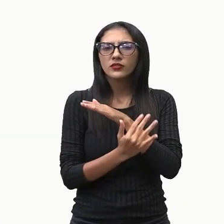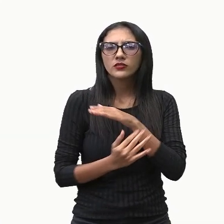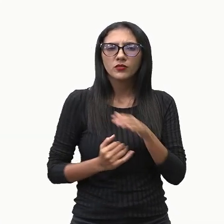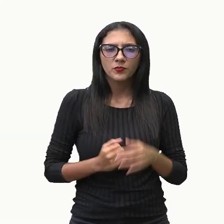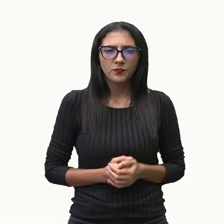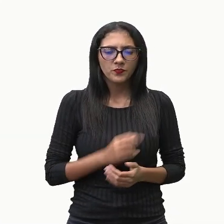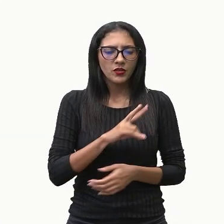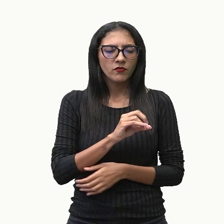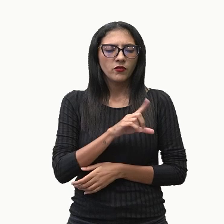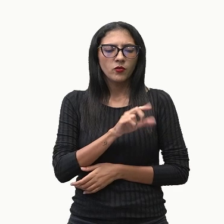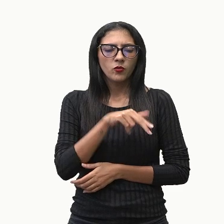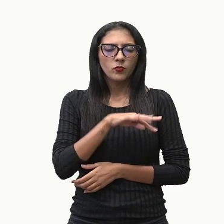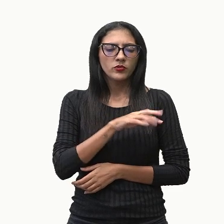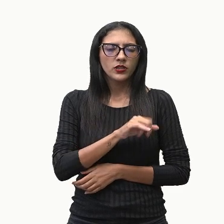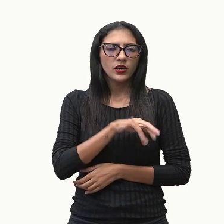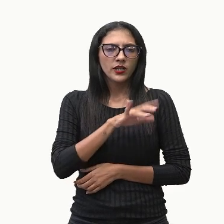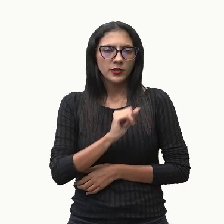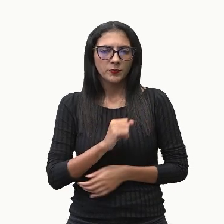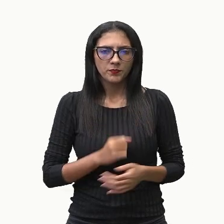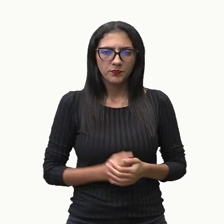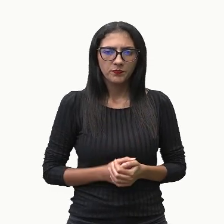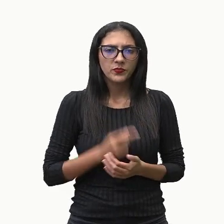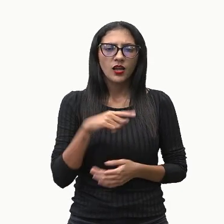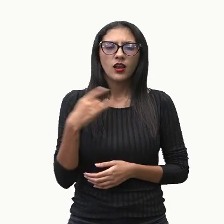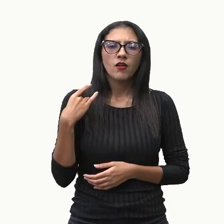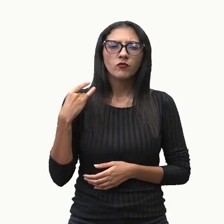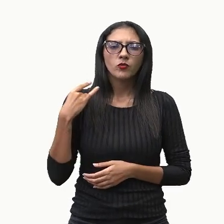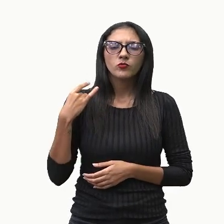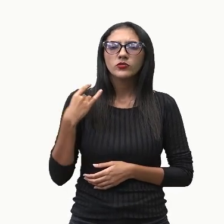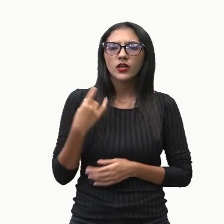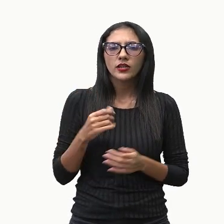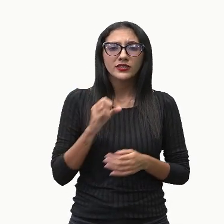as pessoas se deslocam por escolha própria,